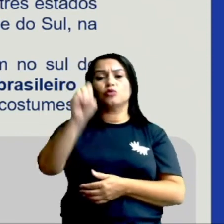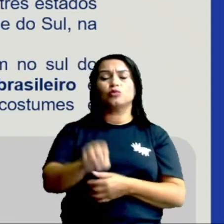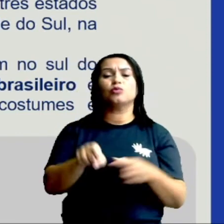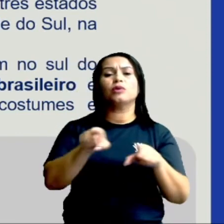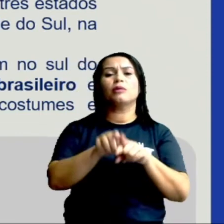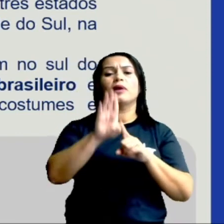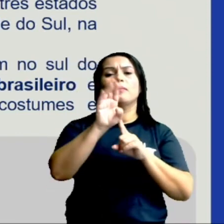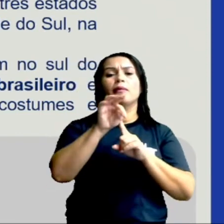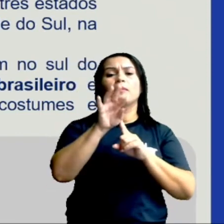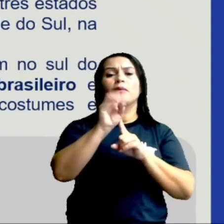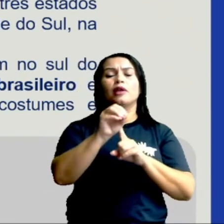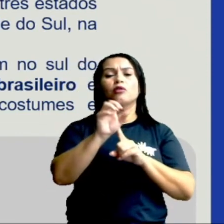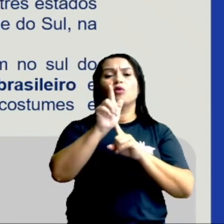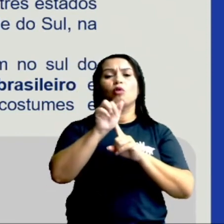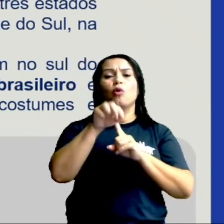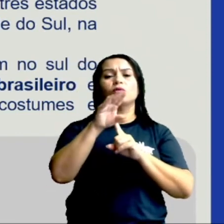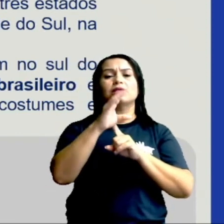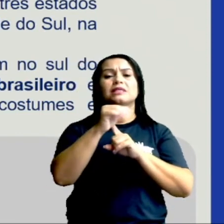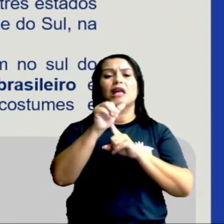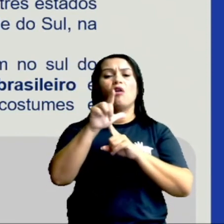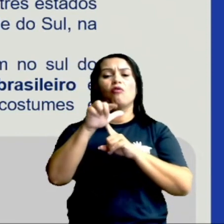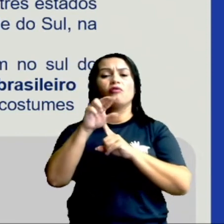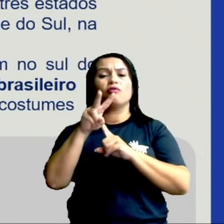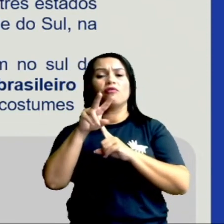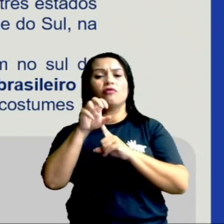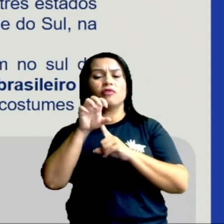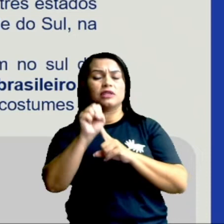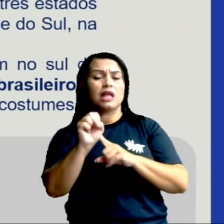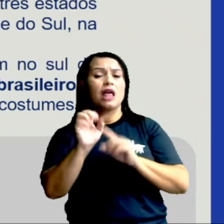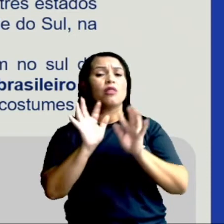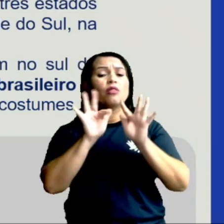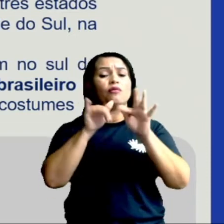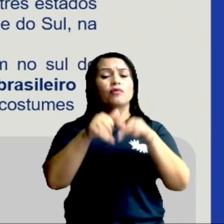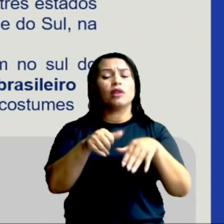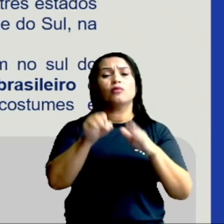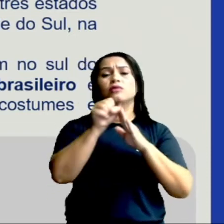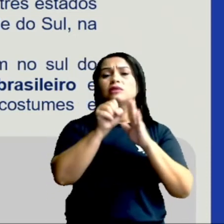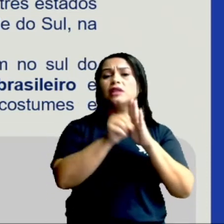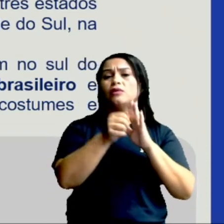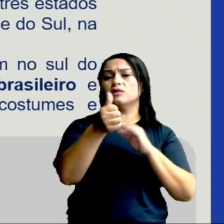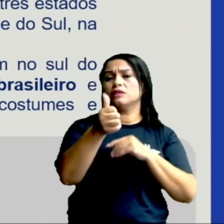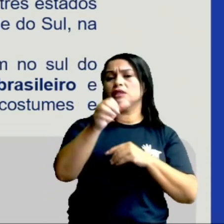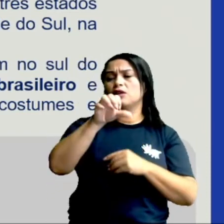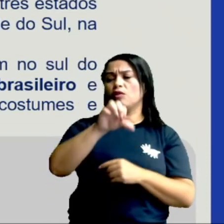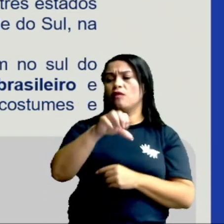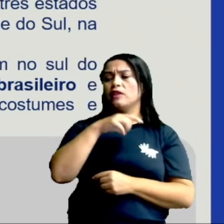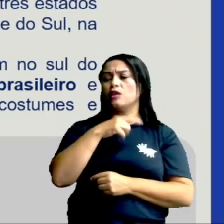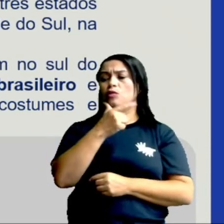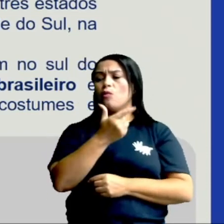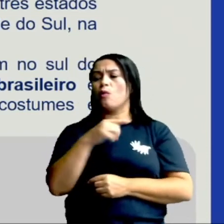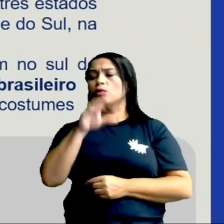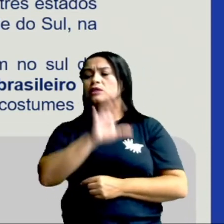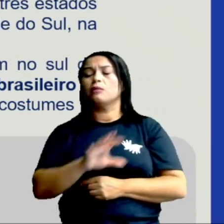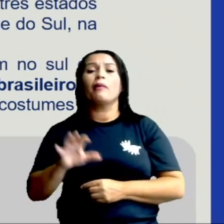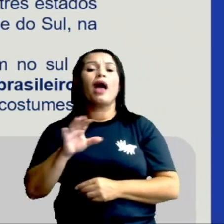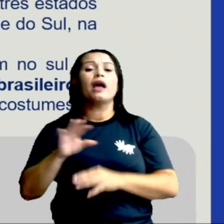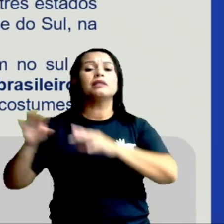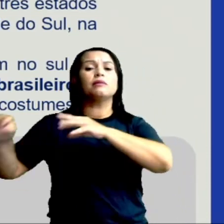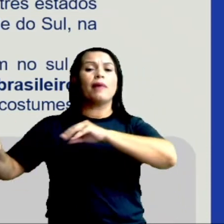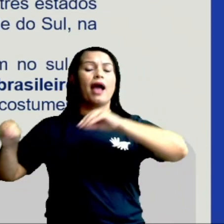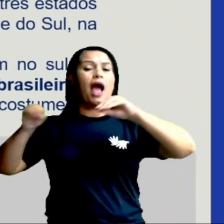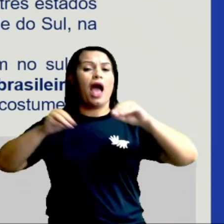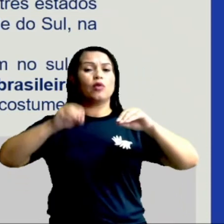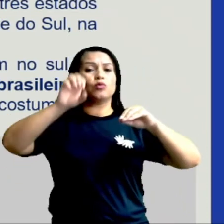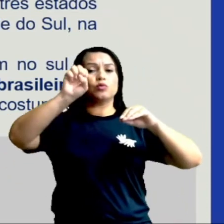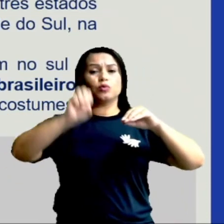Gonçalves. No final do século XIX, outras nacionalidades europeias desembarcaram no sul do